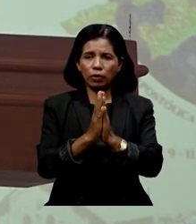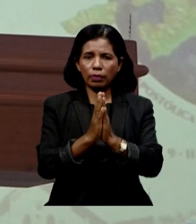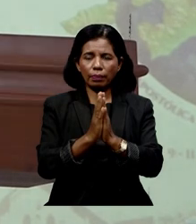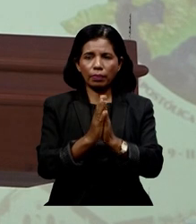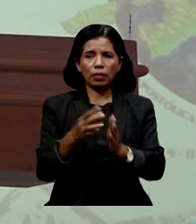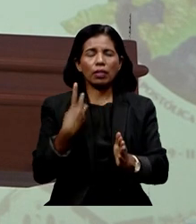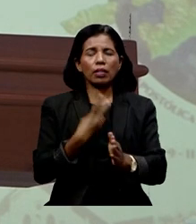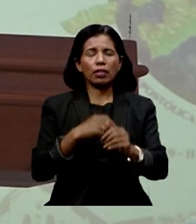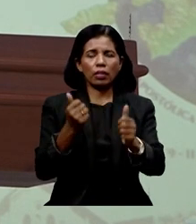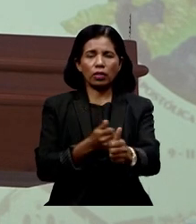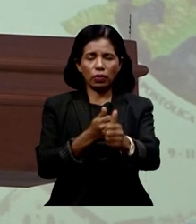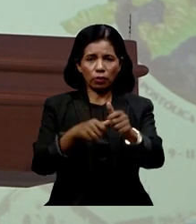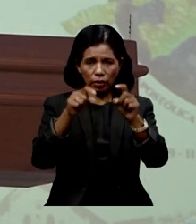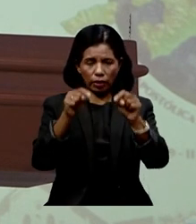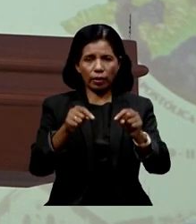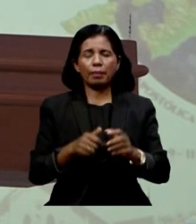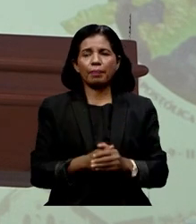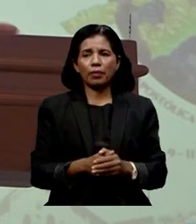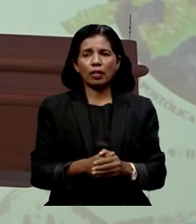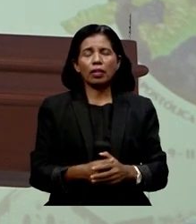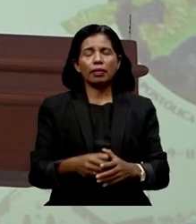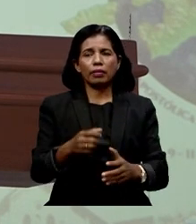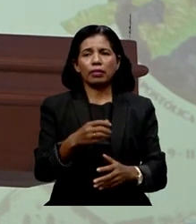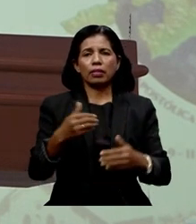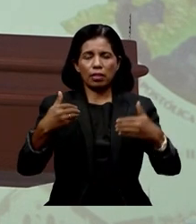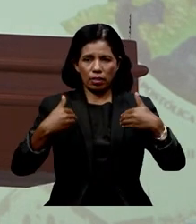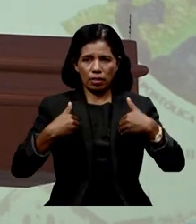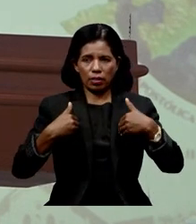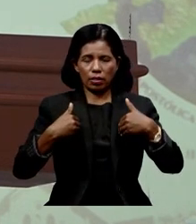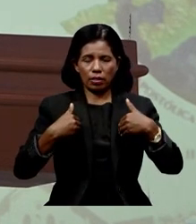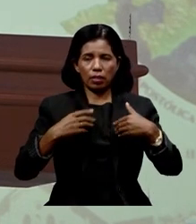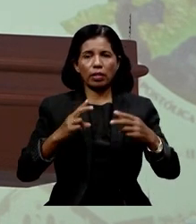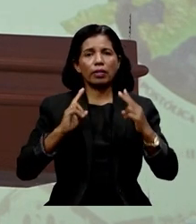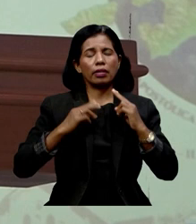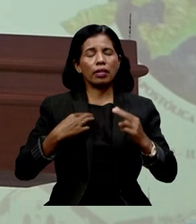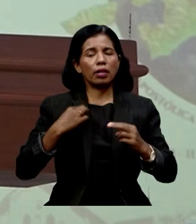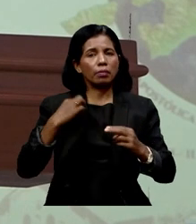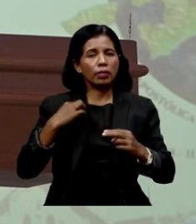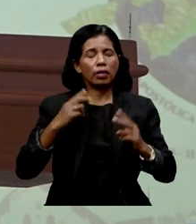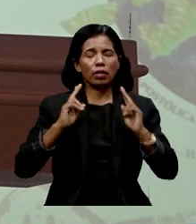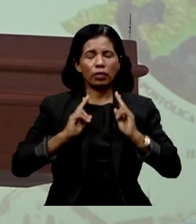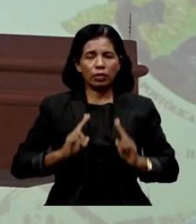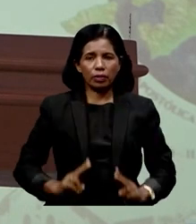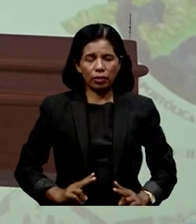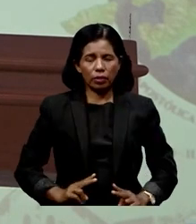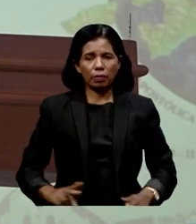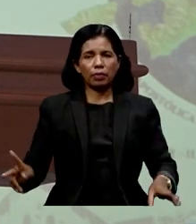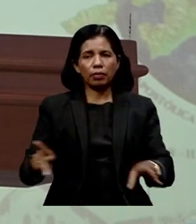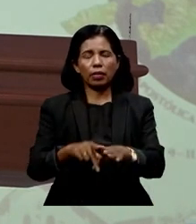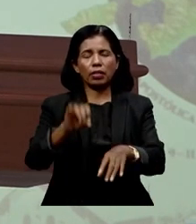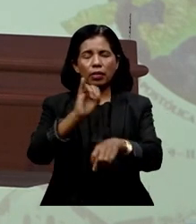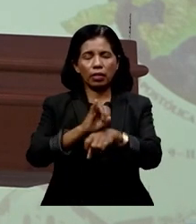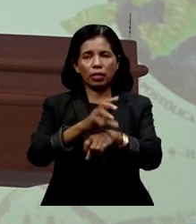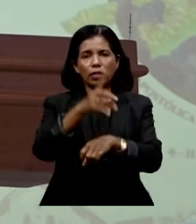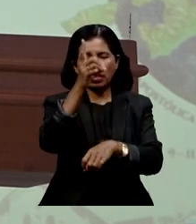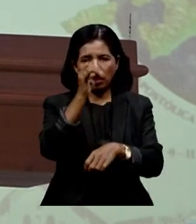E tu iria, né, mas se íamos camisolas, neber pola parte de vocês de Lininian,